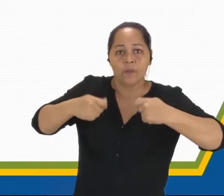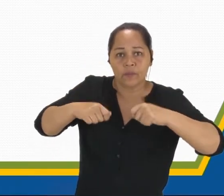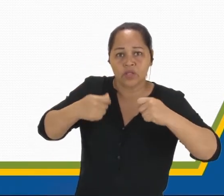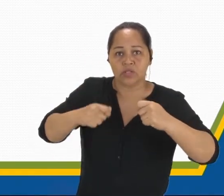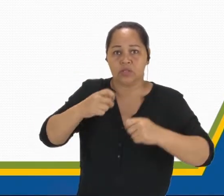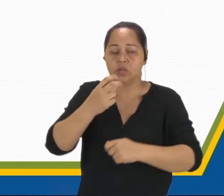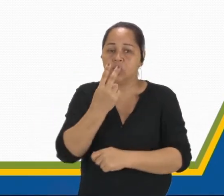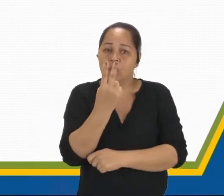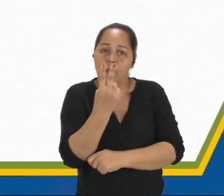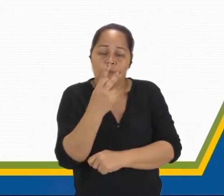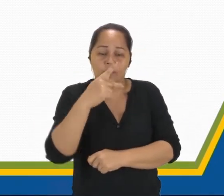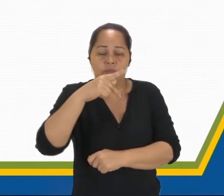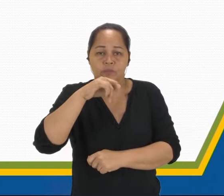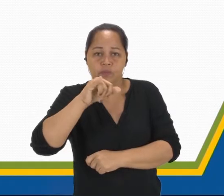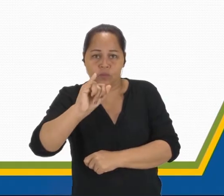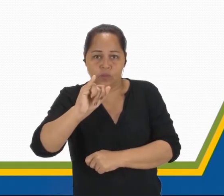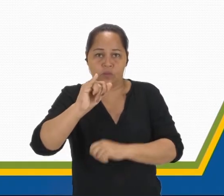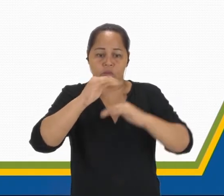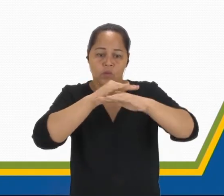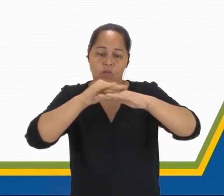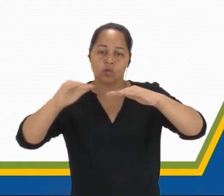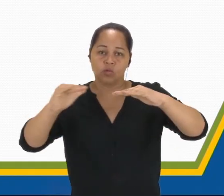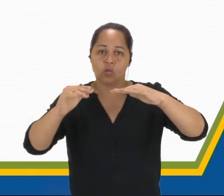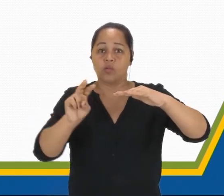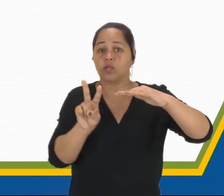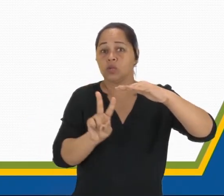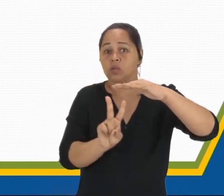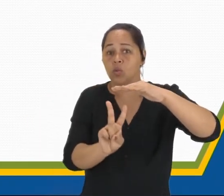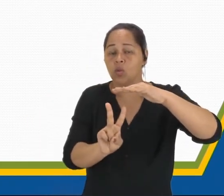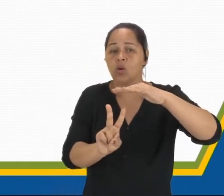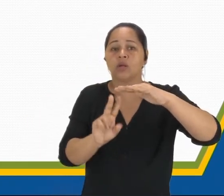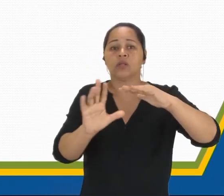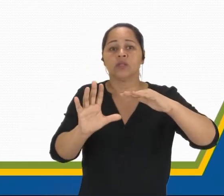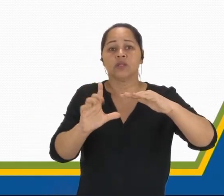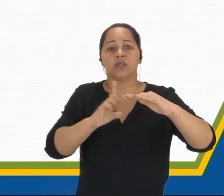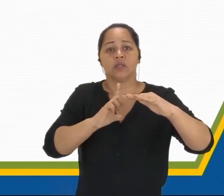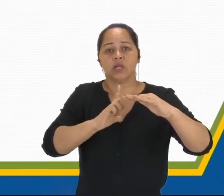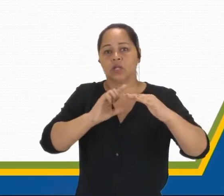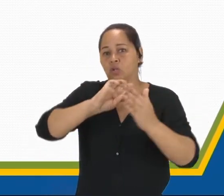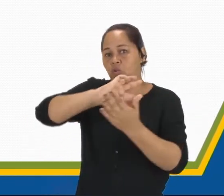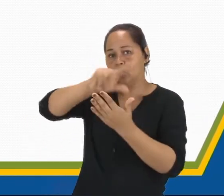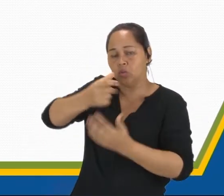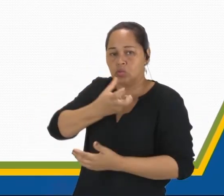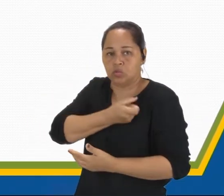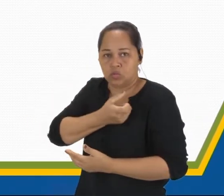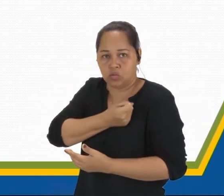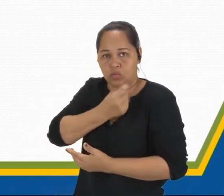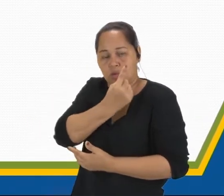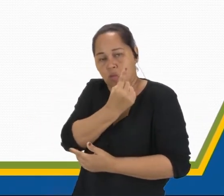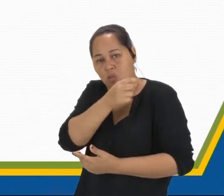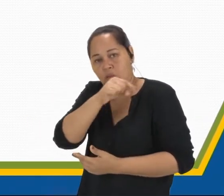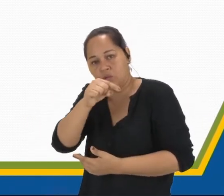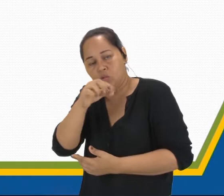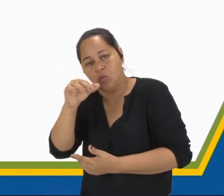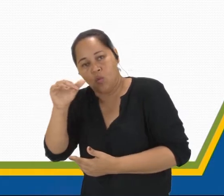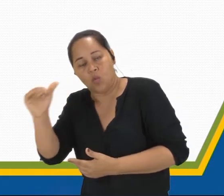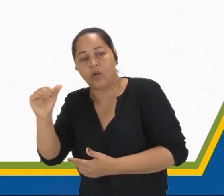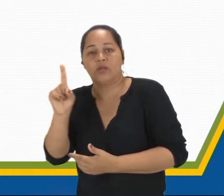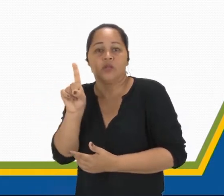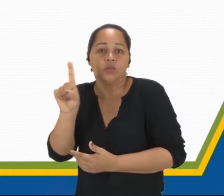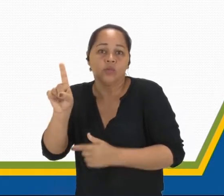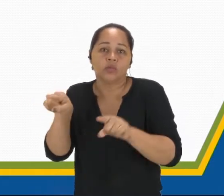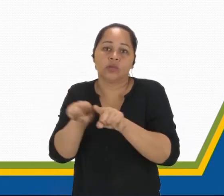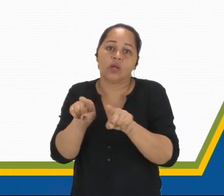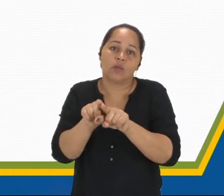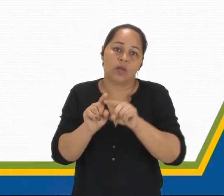sobre 2, tá? E seus arcos congruentes a ele. E a imagem é todos os reais. Ela é periódica de período π,